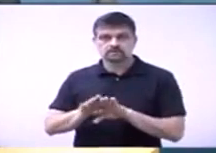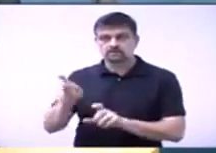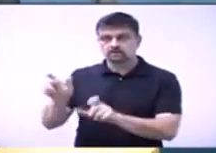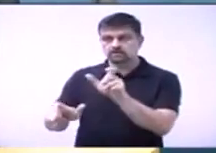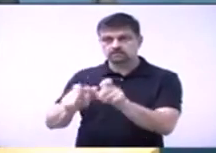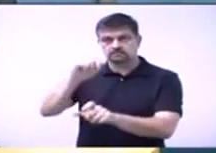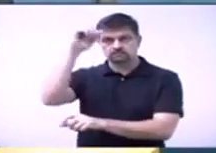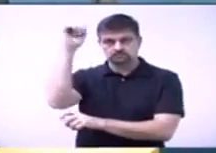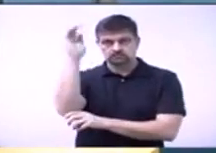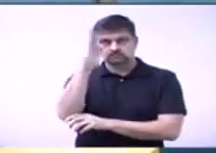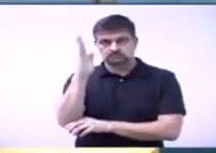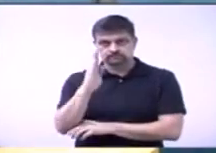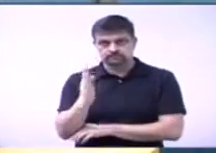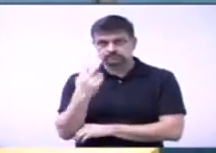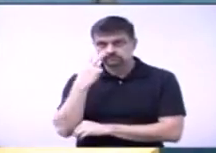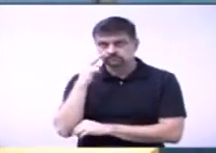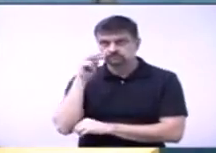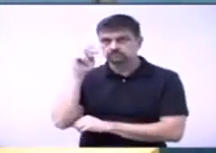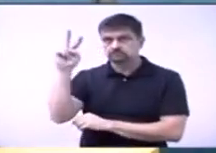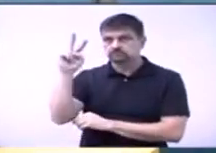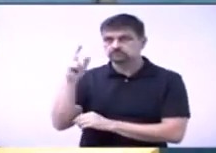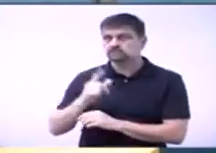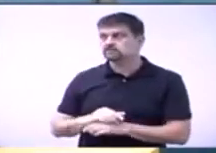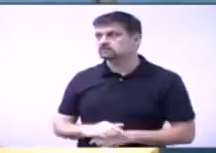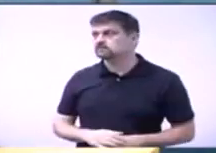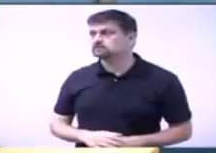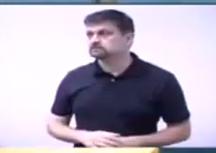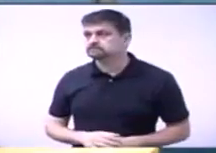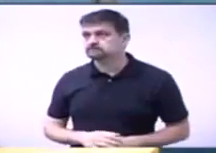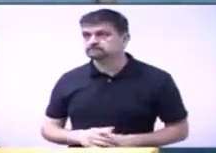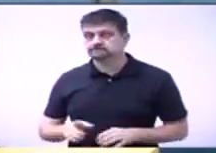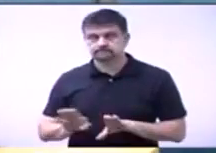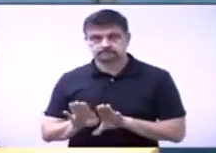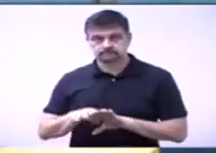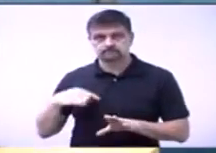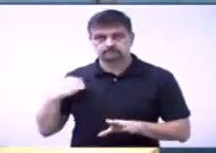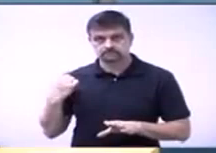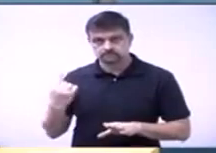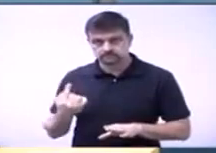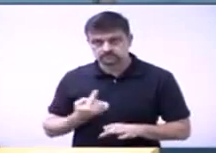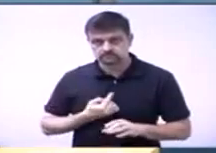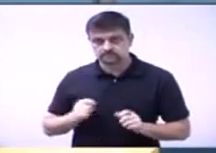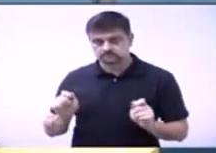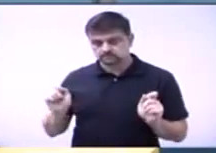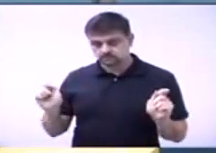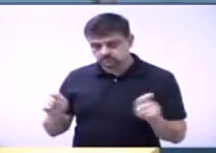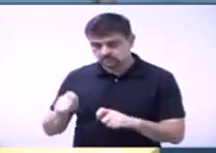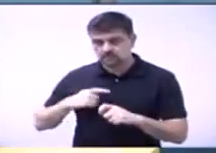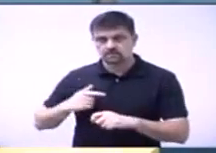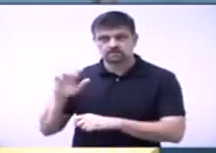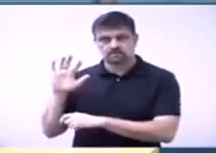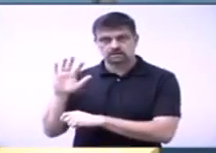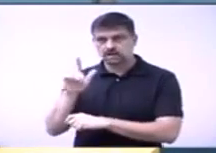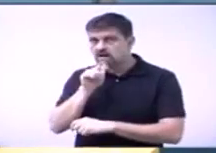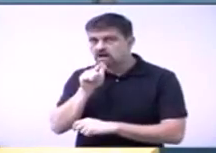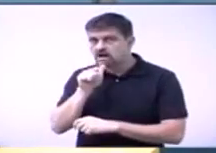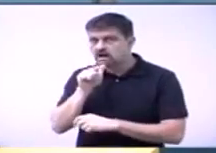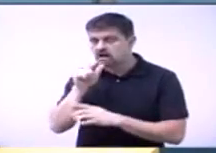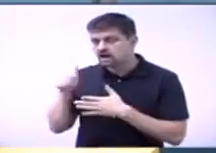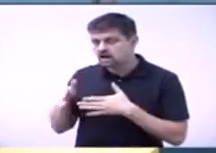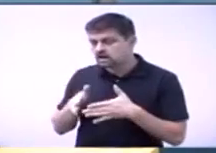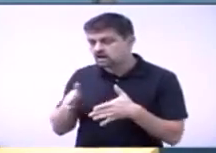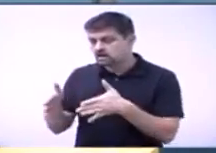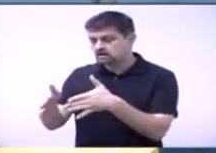brasileiros, vendo aí a camada de ozônio, que a gente consiga ajudar a cada vez estar preservando esse bem